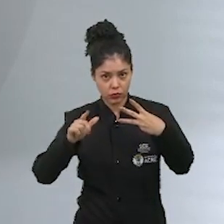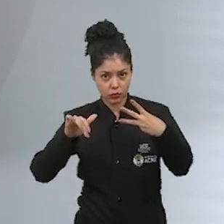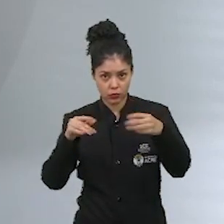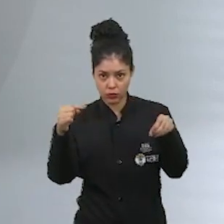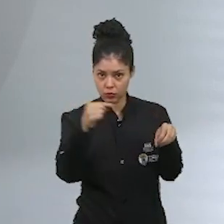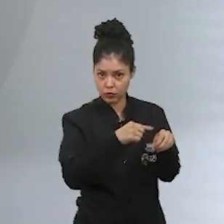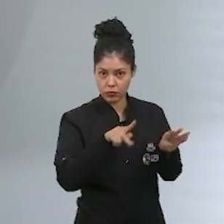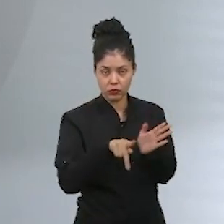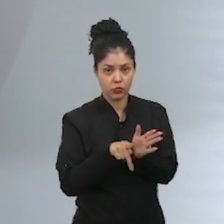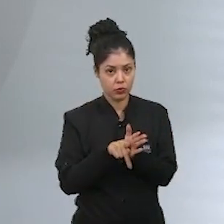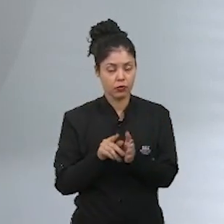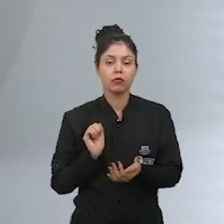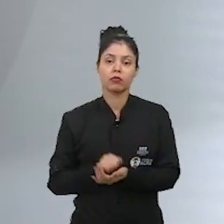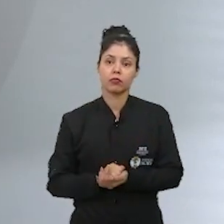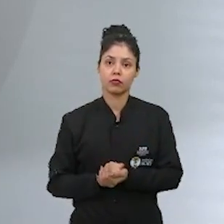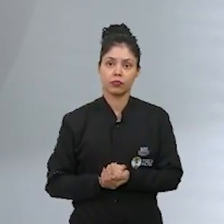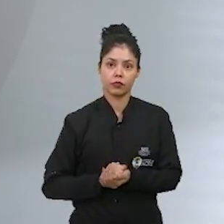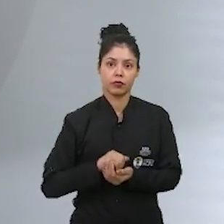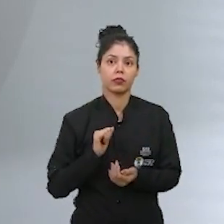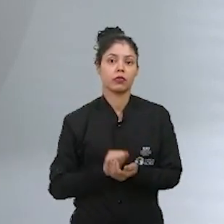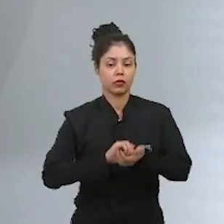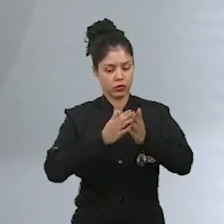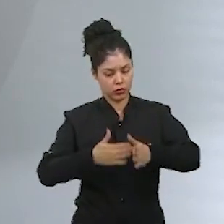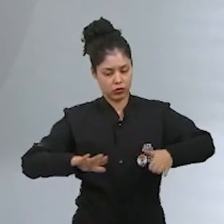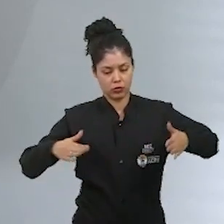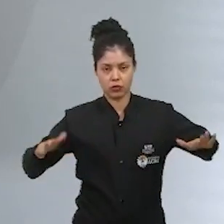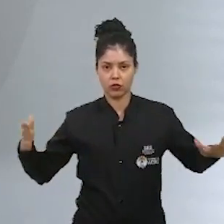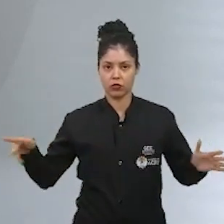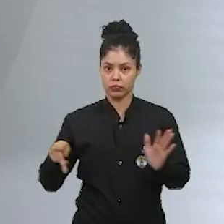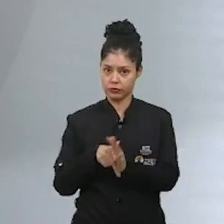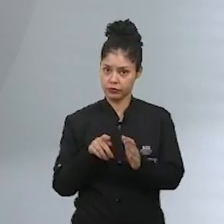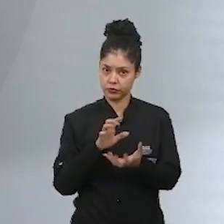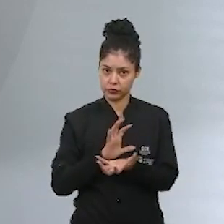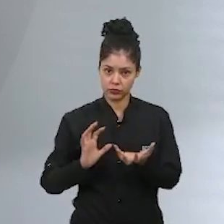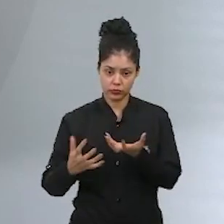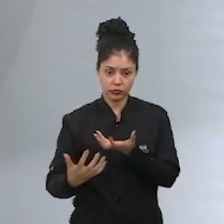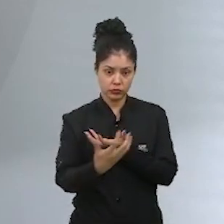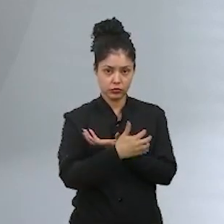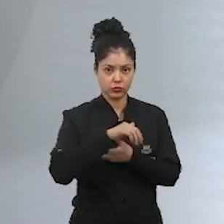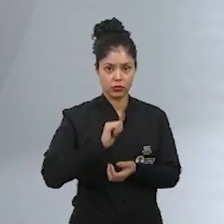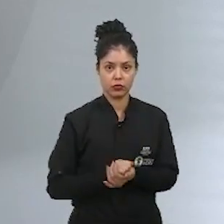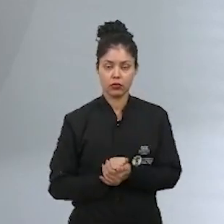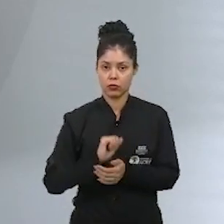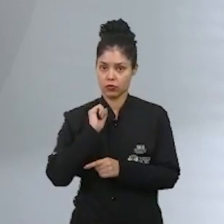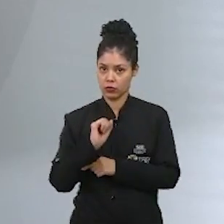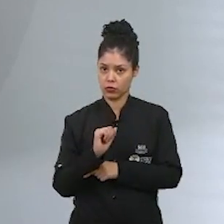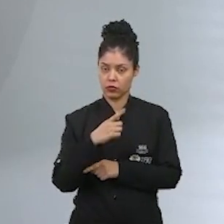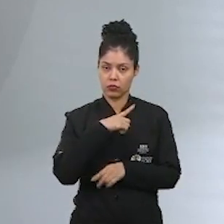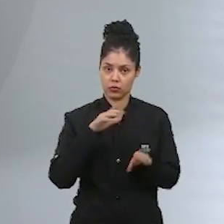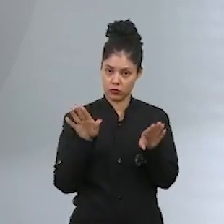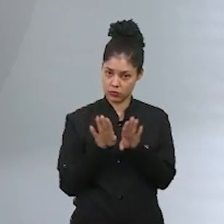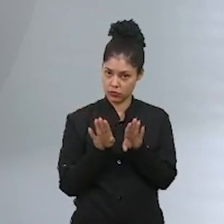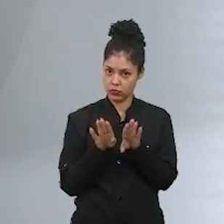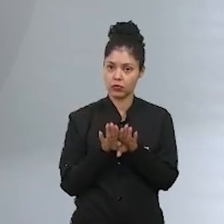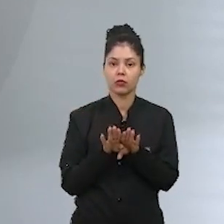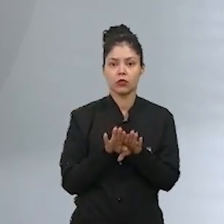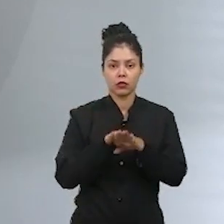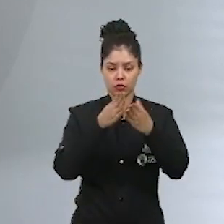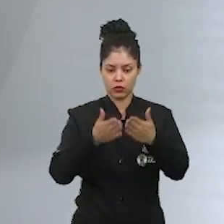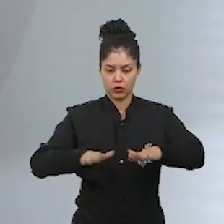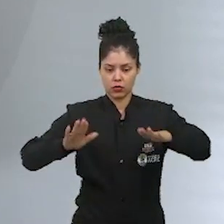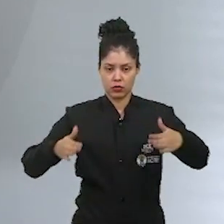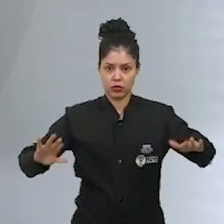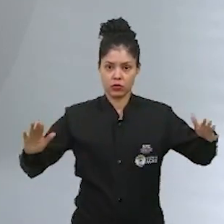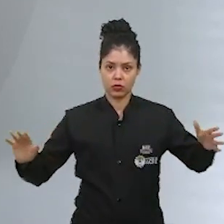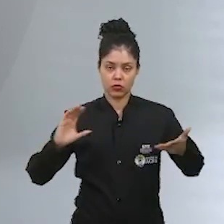núcleo. Tá? Crosta continental e crosta oceânica, né? Na parte do continente, logicamente, a crosta continental, e a parte que tem o oceano, a